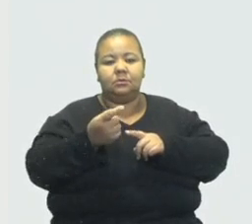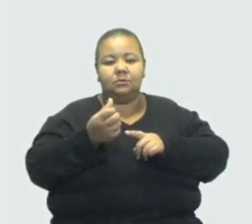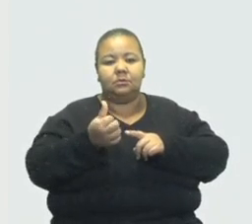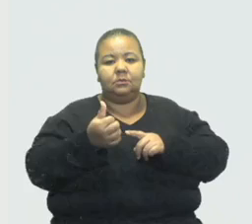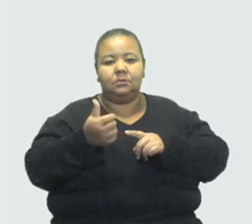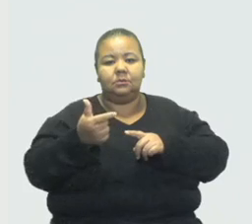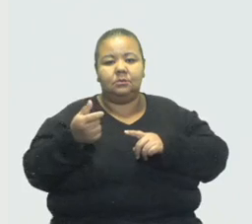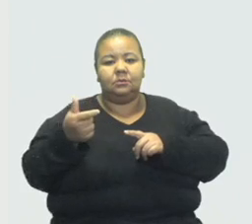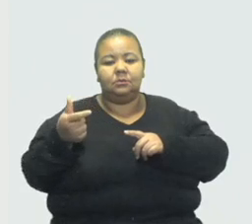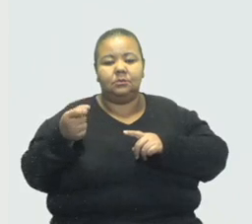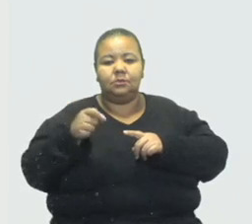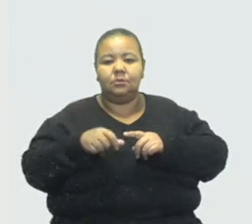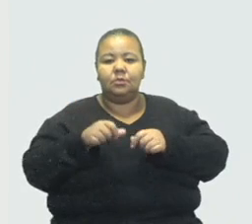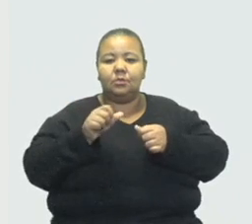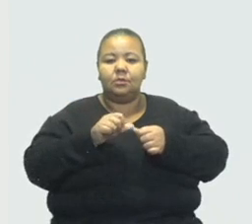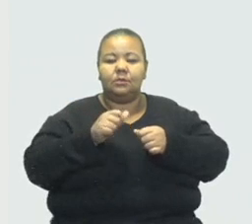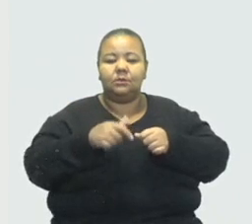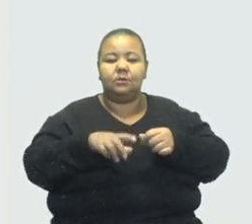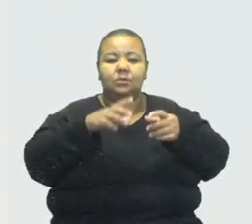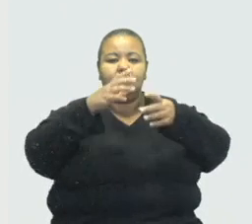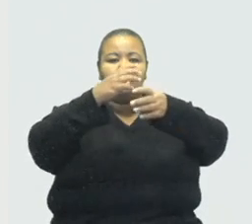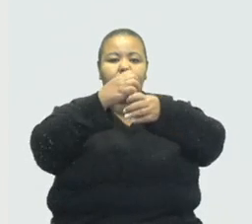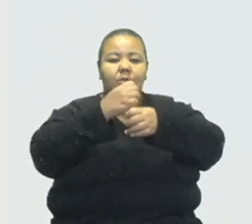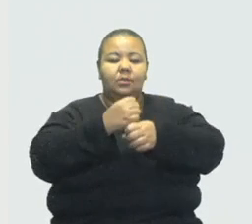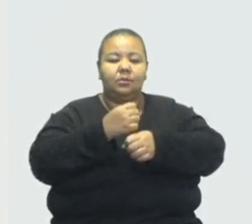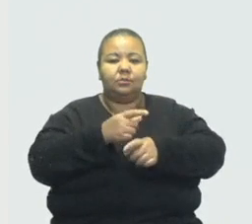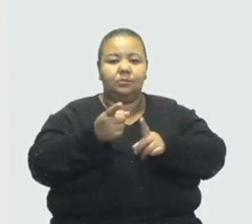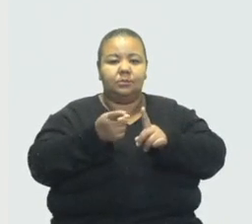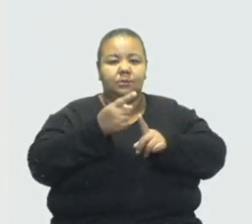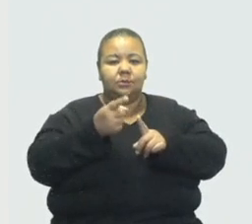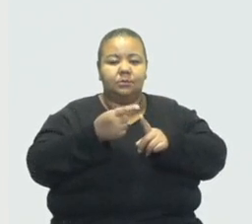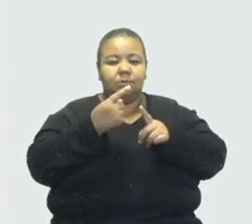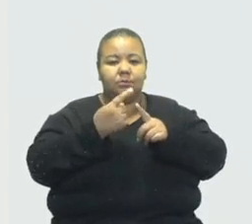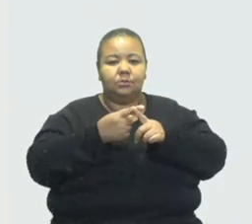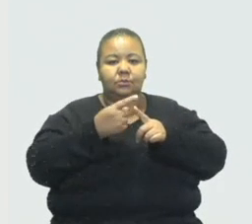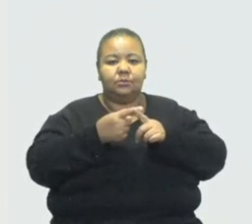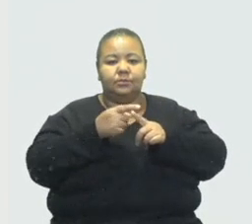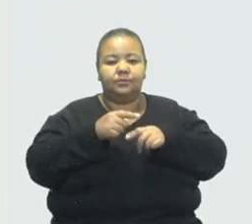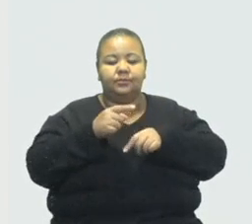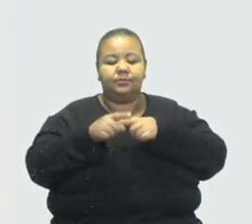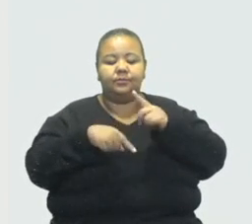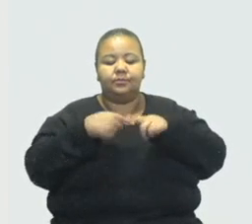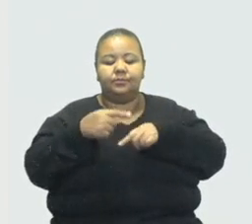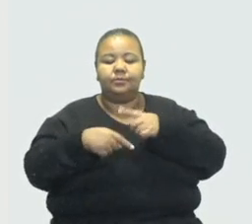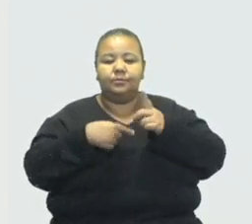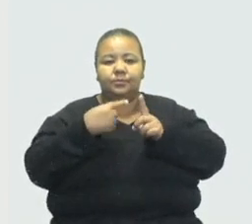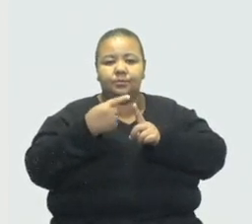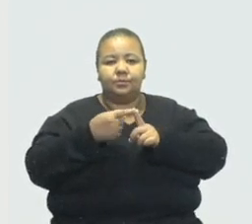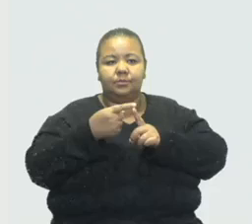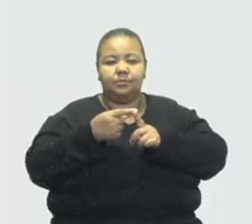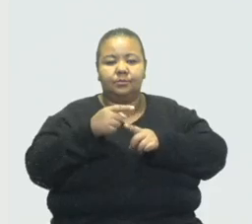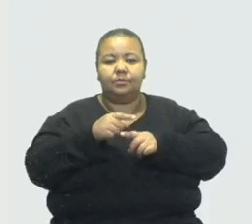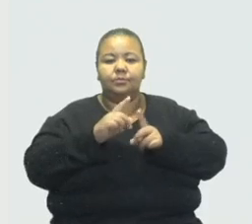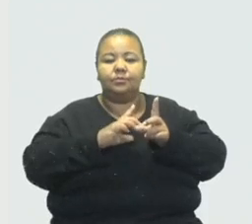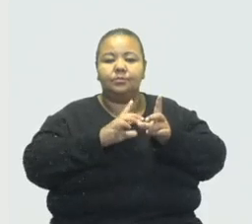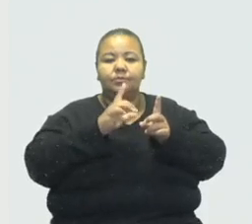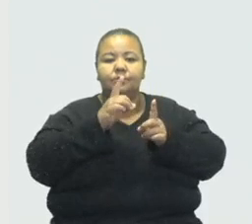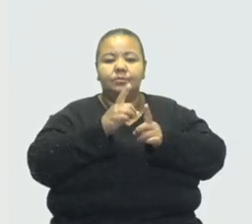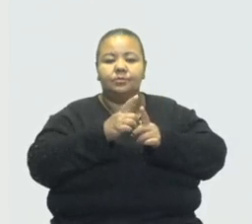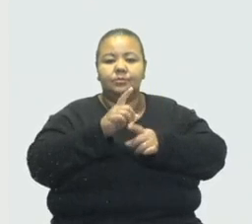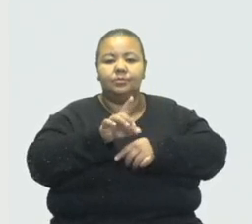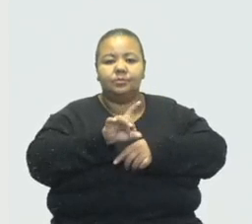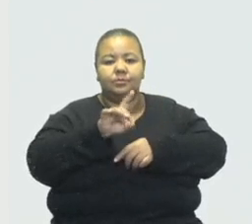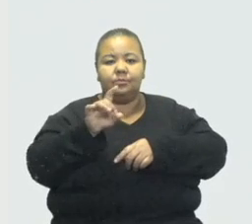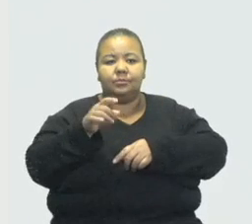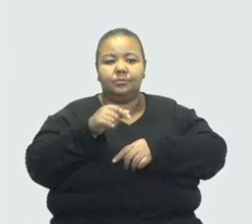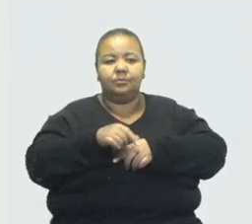6.200. Realizando aqui, inicialmente, o produto e depois fazendo a adição de cada